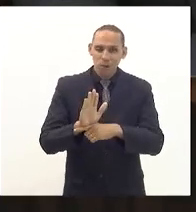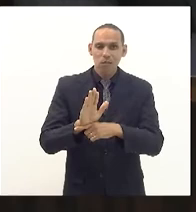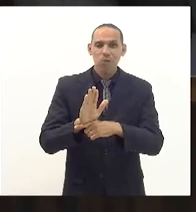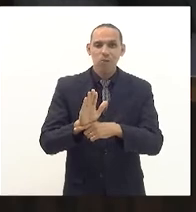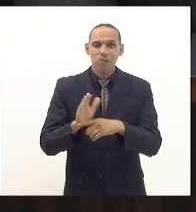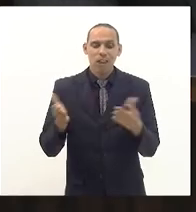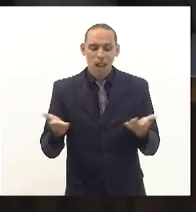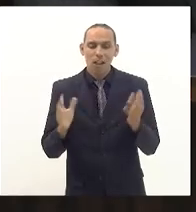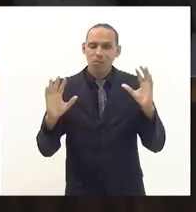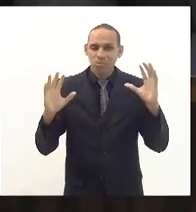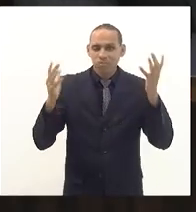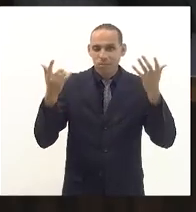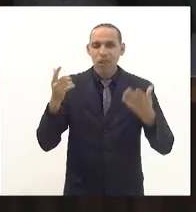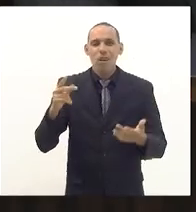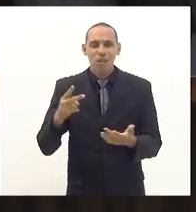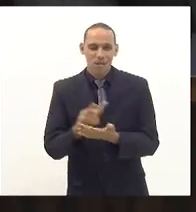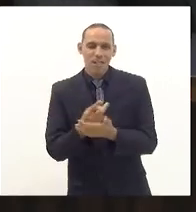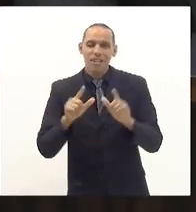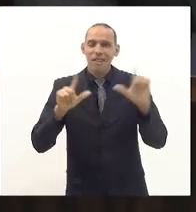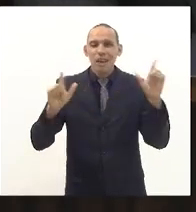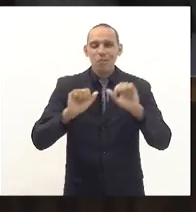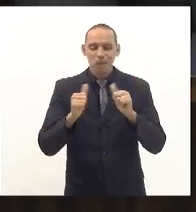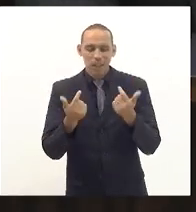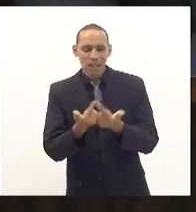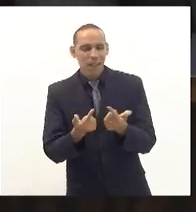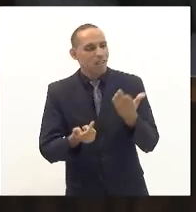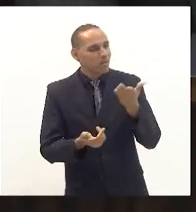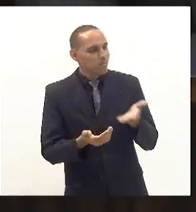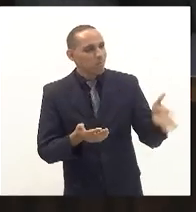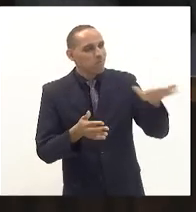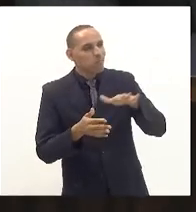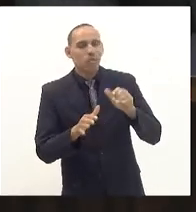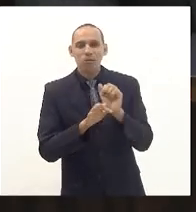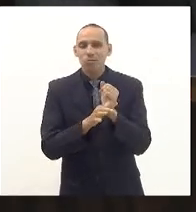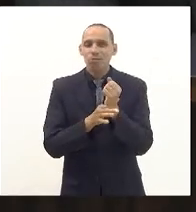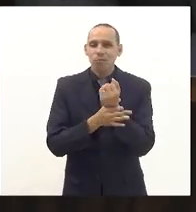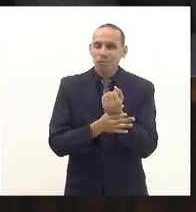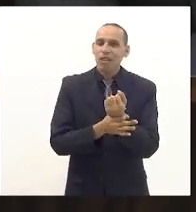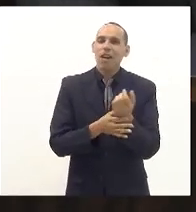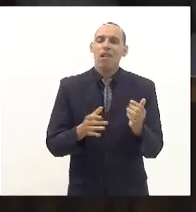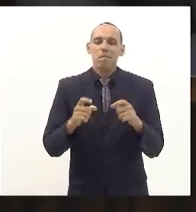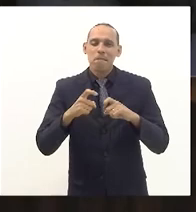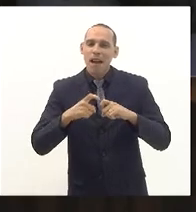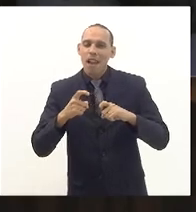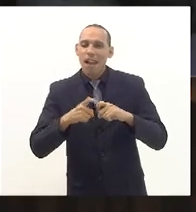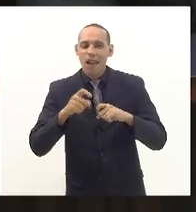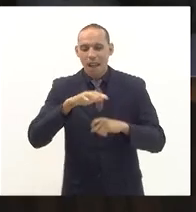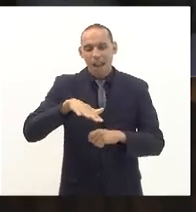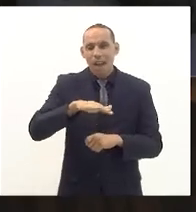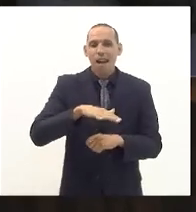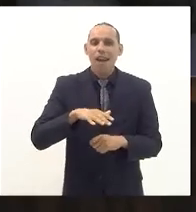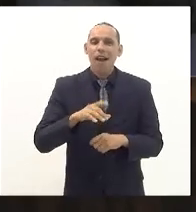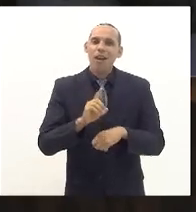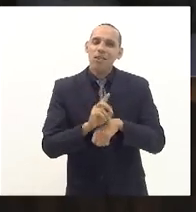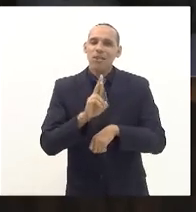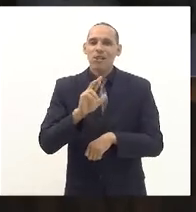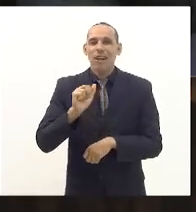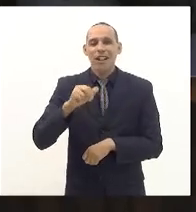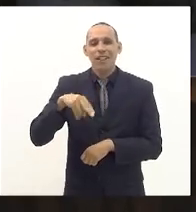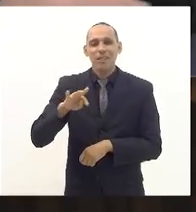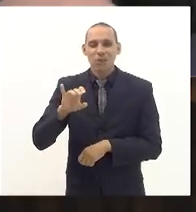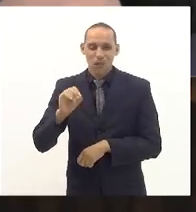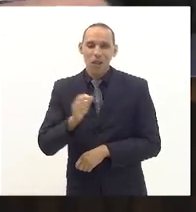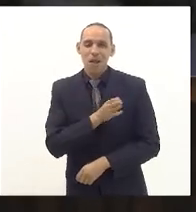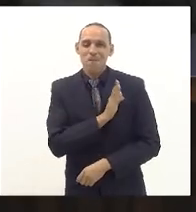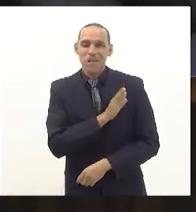que esse evento acontecesse TV alerj cerimonial segurança departamento médico o Dr Antônio ficaria